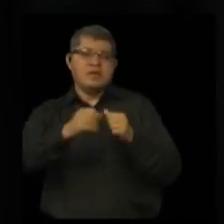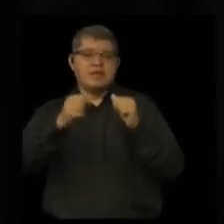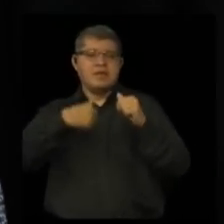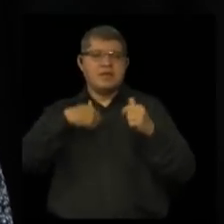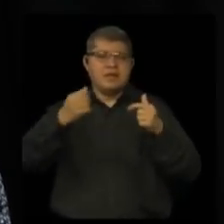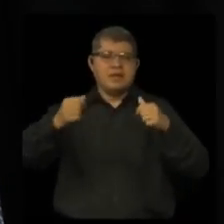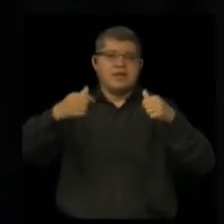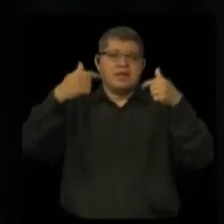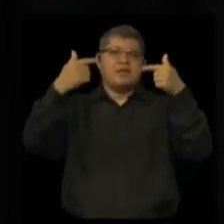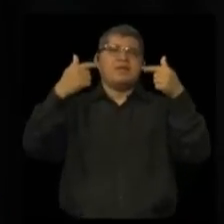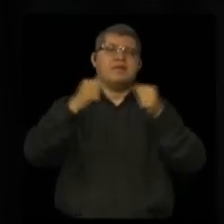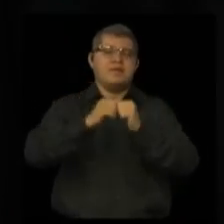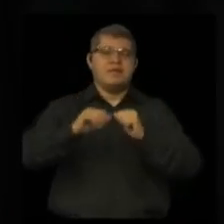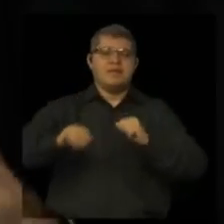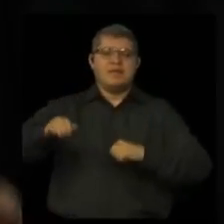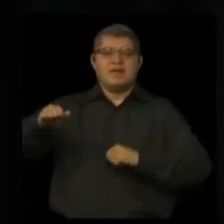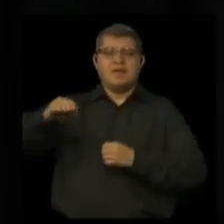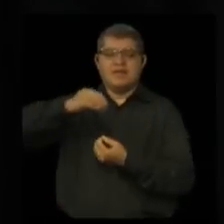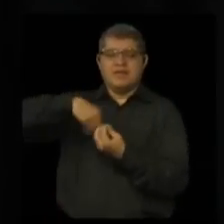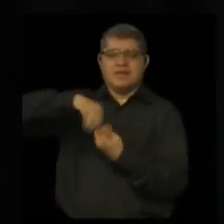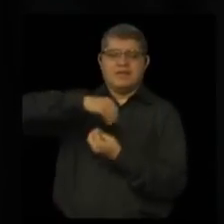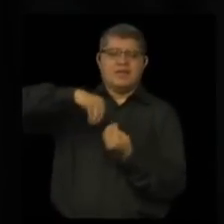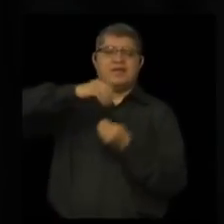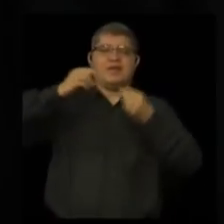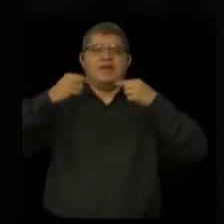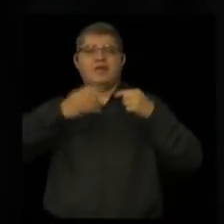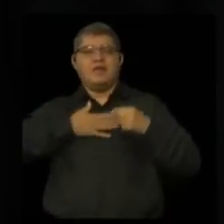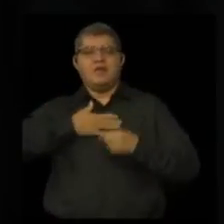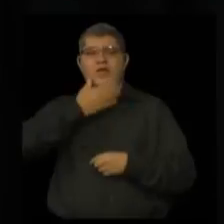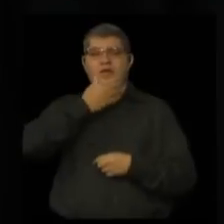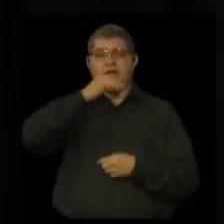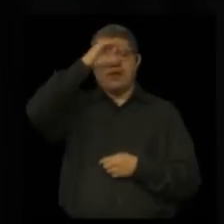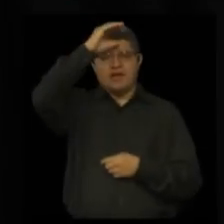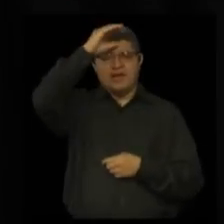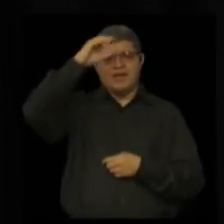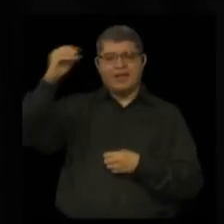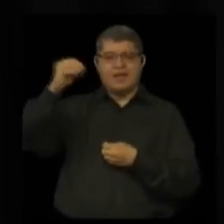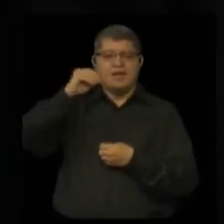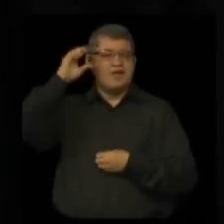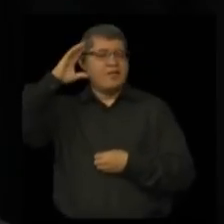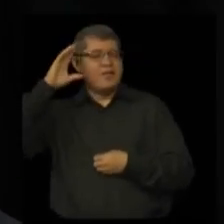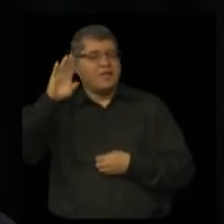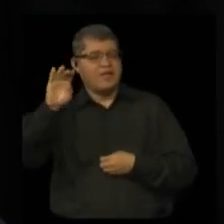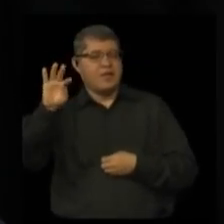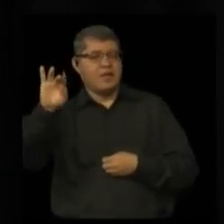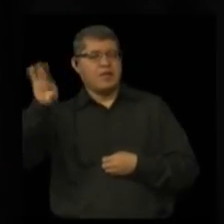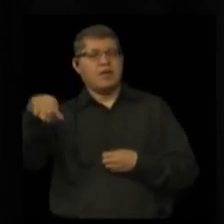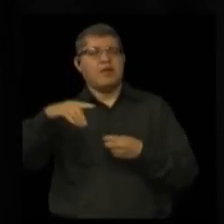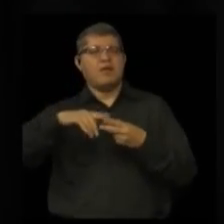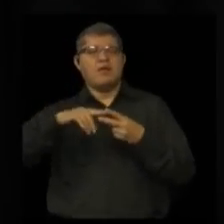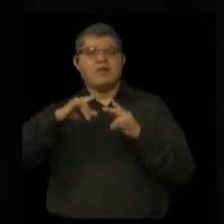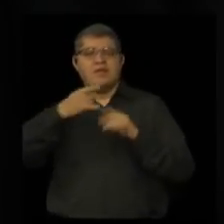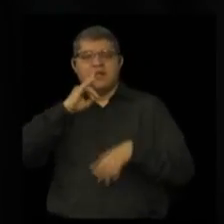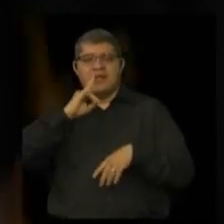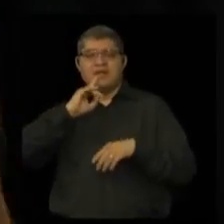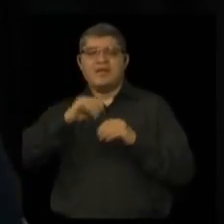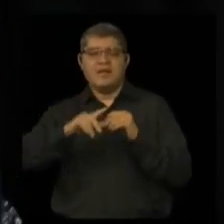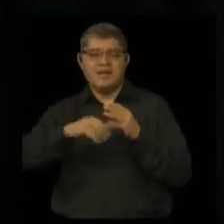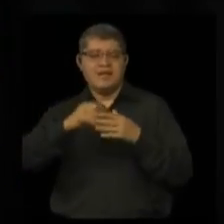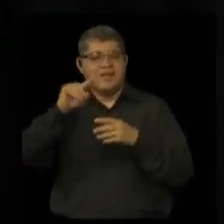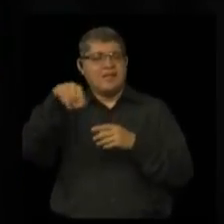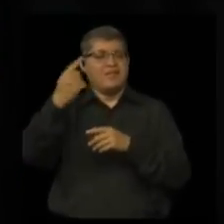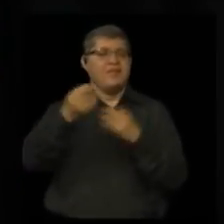sorte de crescer nesse berço musical, com meu tio me colocando para ouvir Beethoven, Bach, né? Mas, do